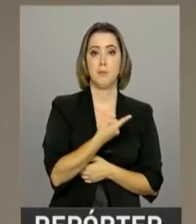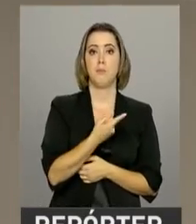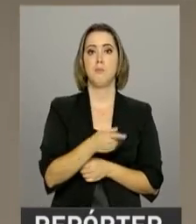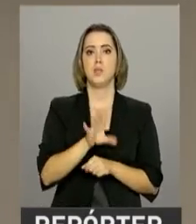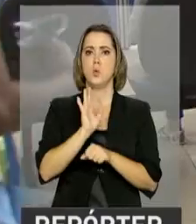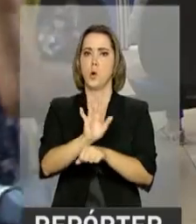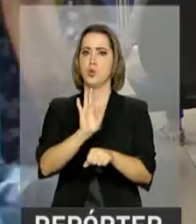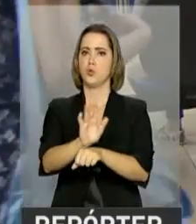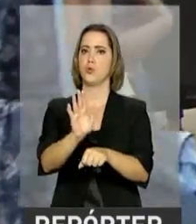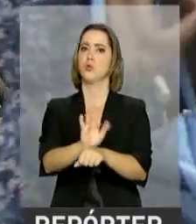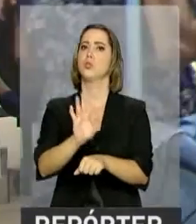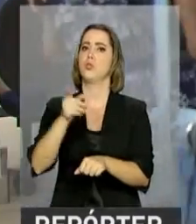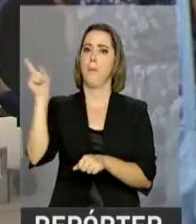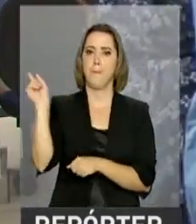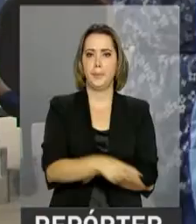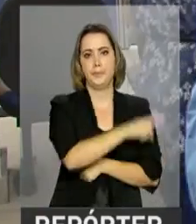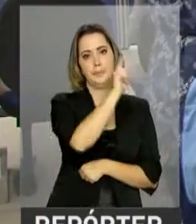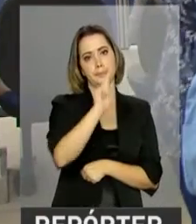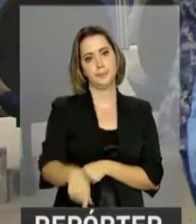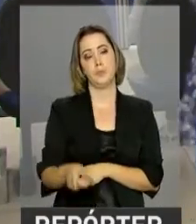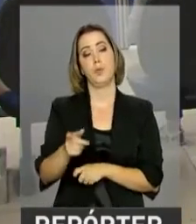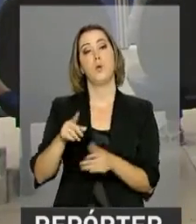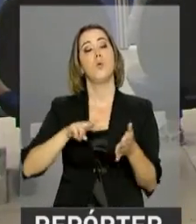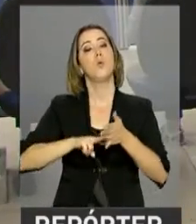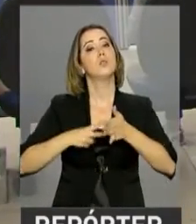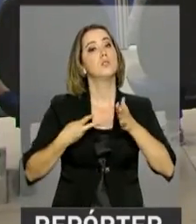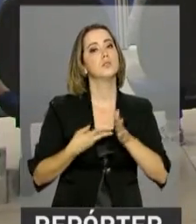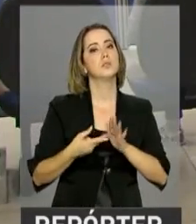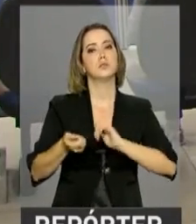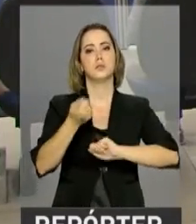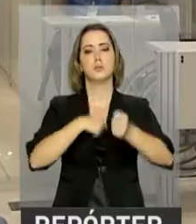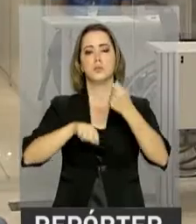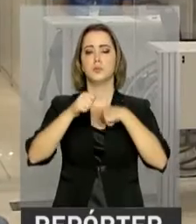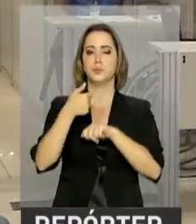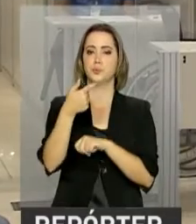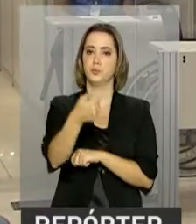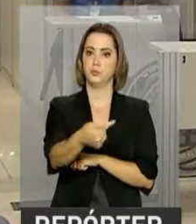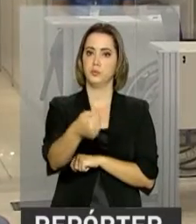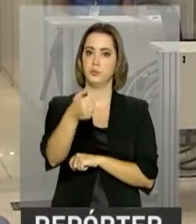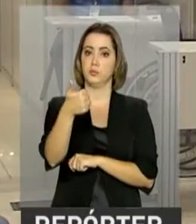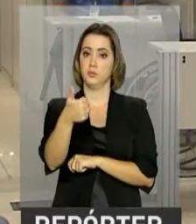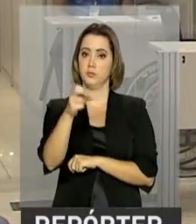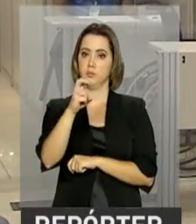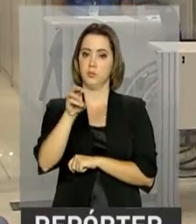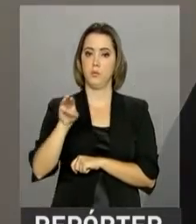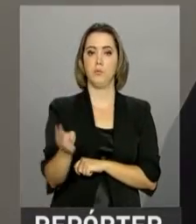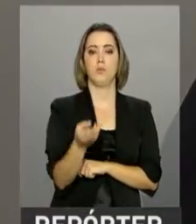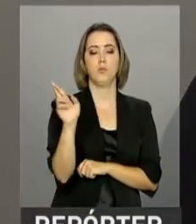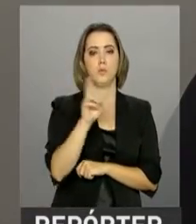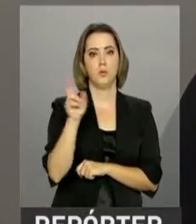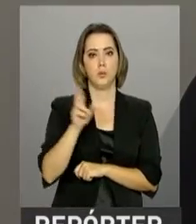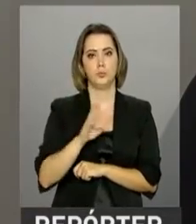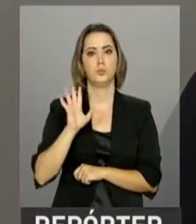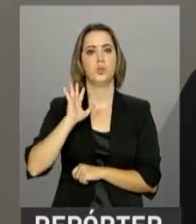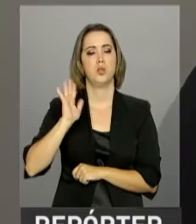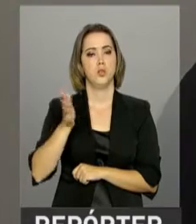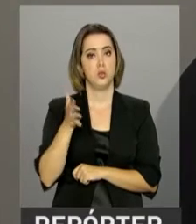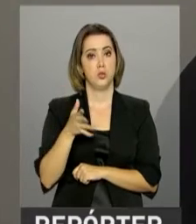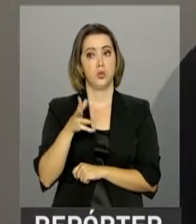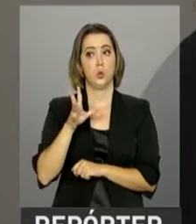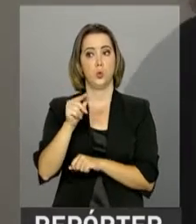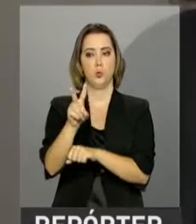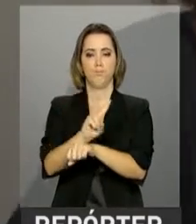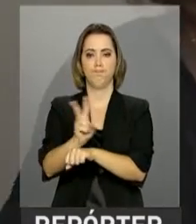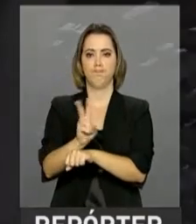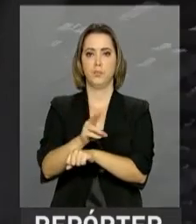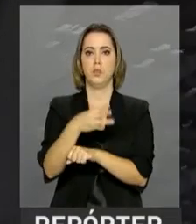proporcionou uma economia de mais de 715 milhões de reais aos cofres públicos ao todo já foram revisados